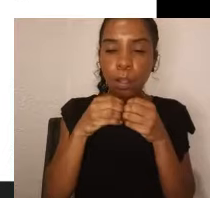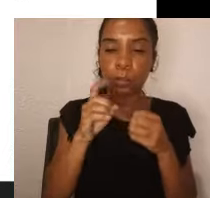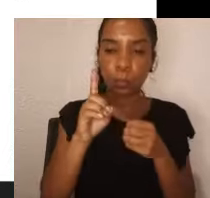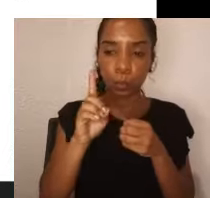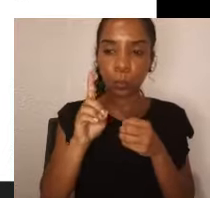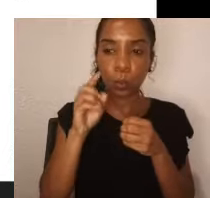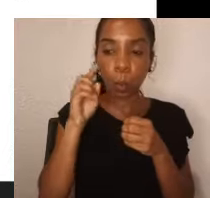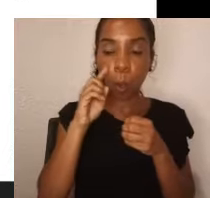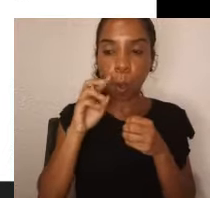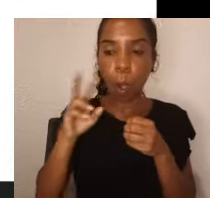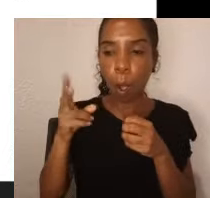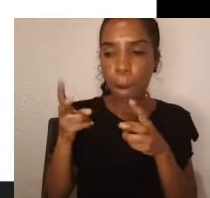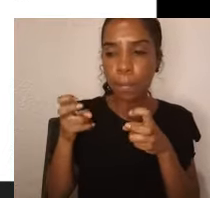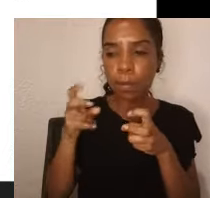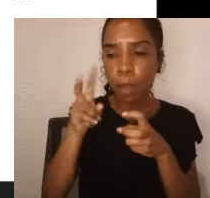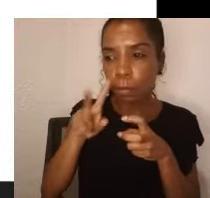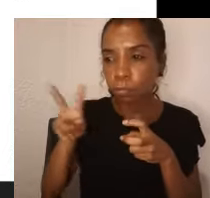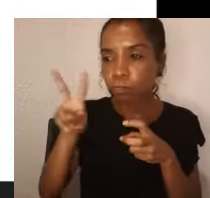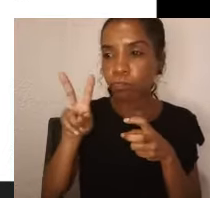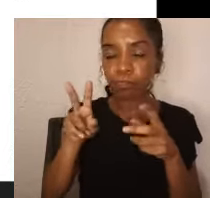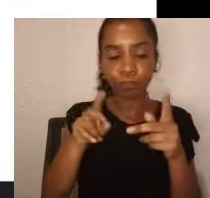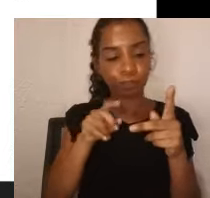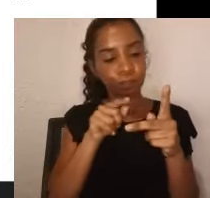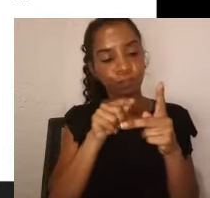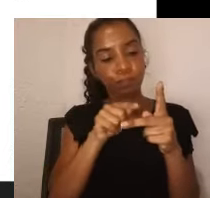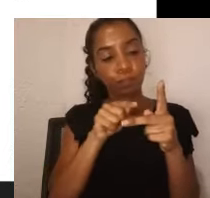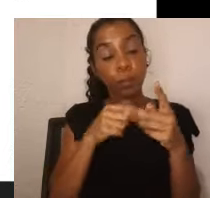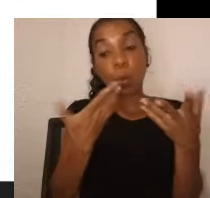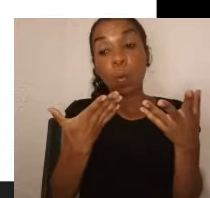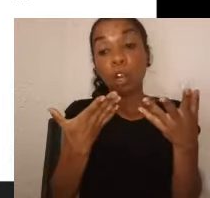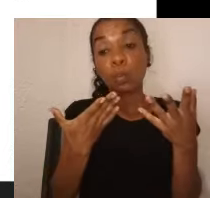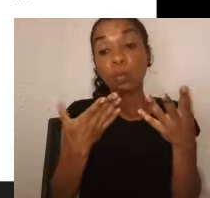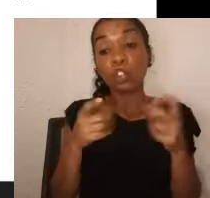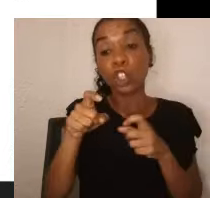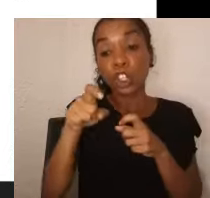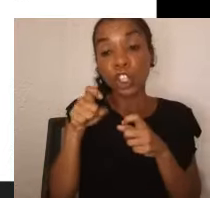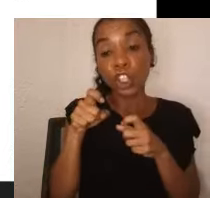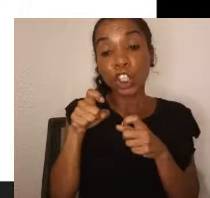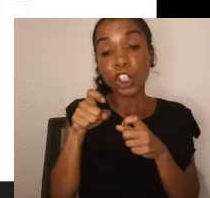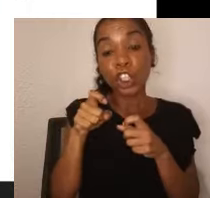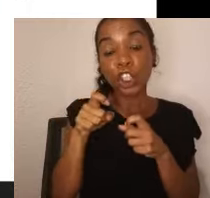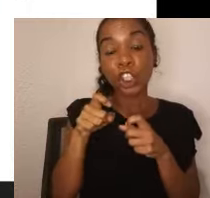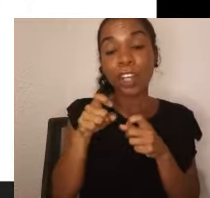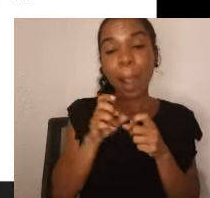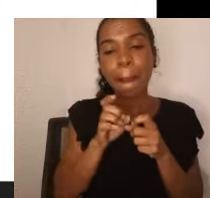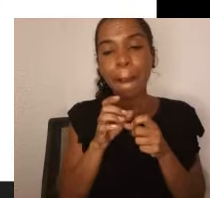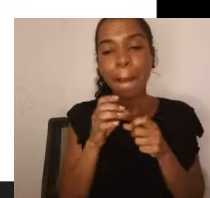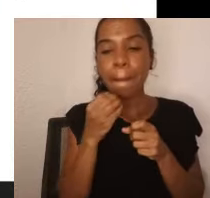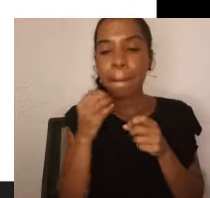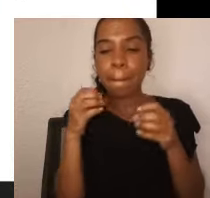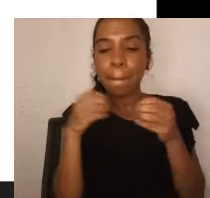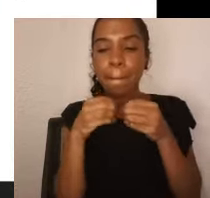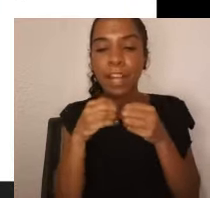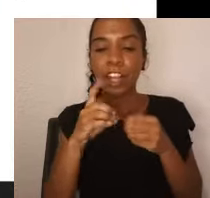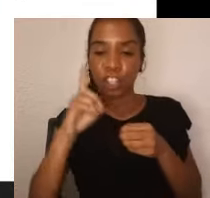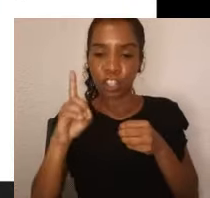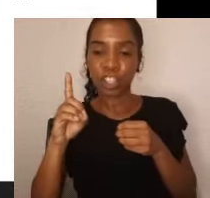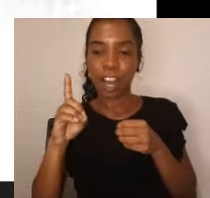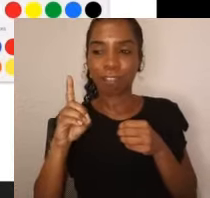1 quando o x tende a 1 pela direita. Então, o limite lateral à direita aqui do 1 é igual a